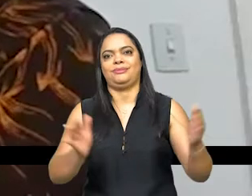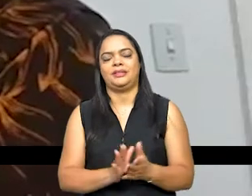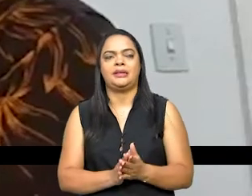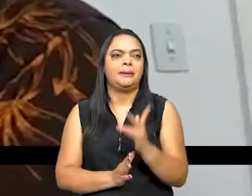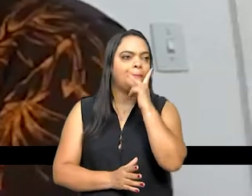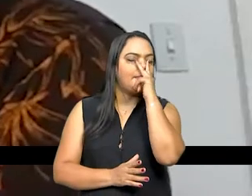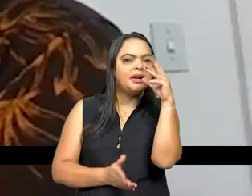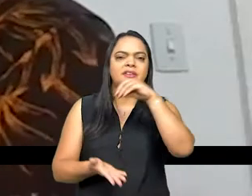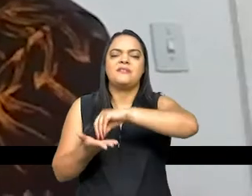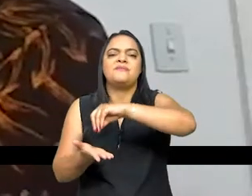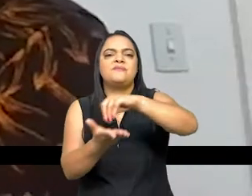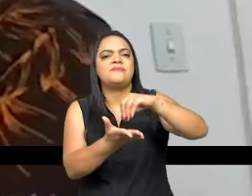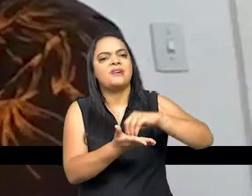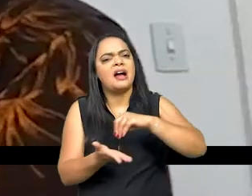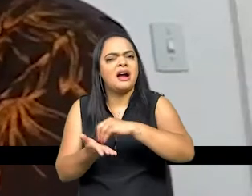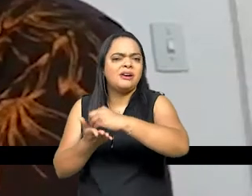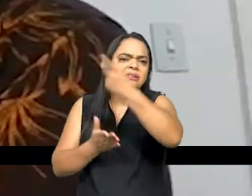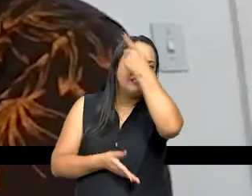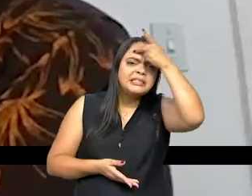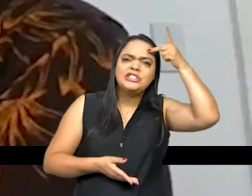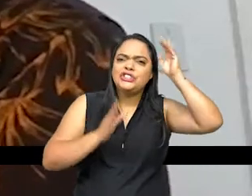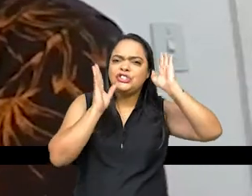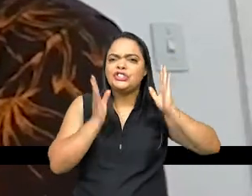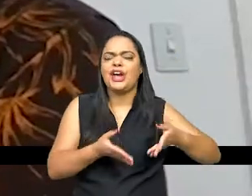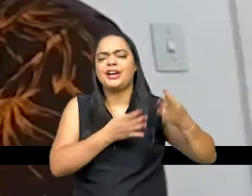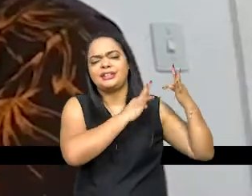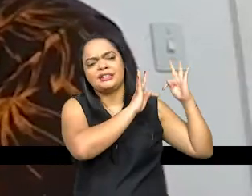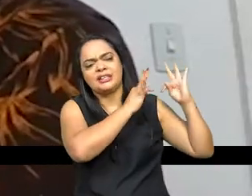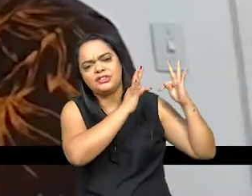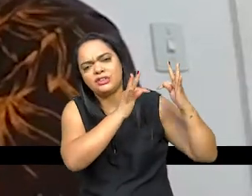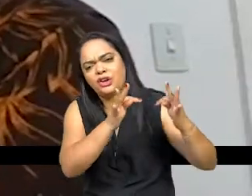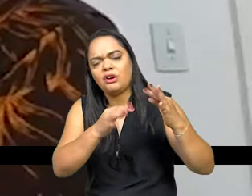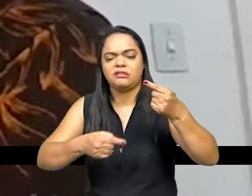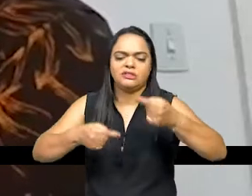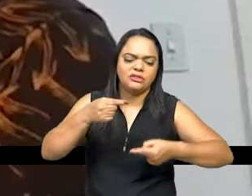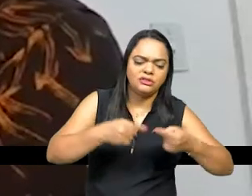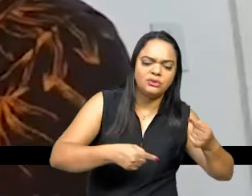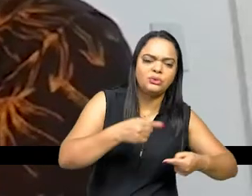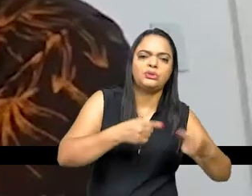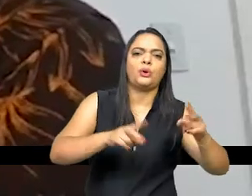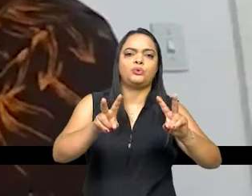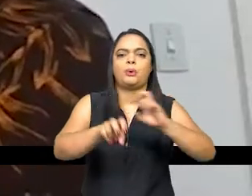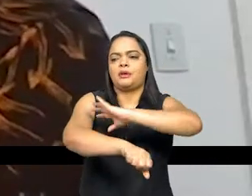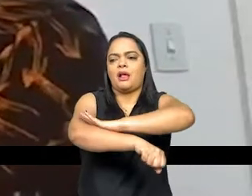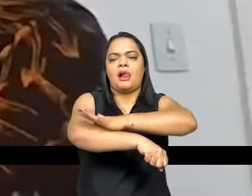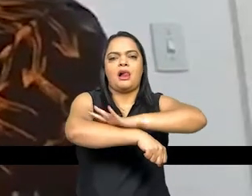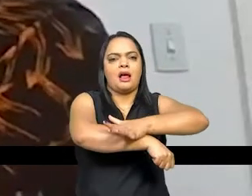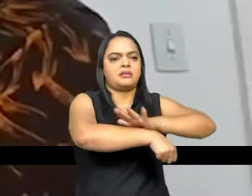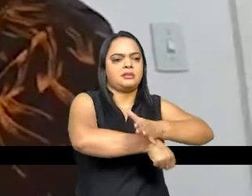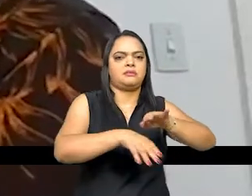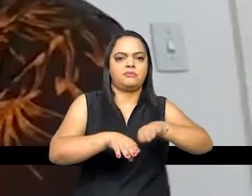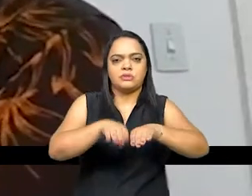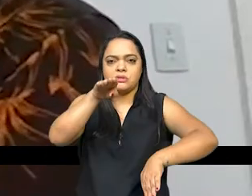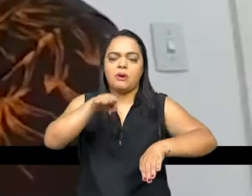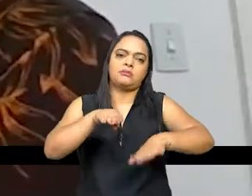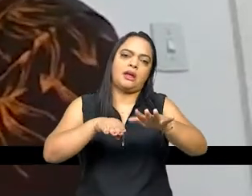de pessoas que já têm uma trajetória sobre discussão a respeito de racismo e desigualdades raciais no